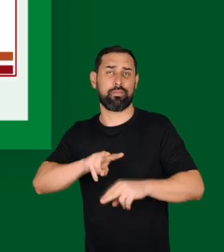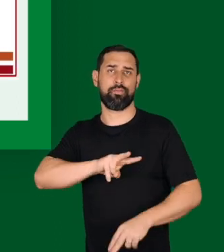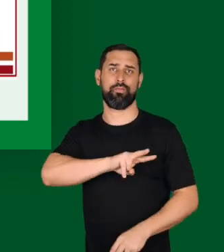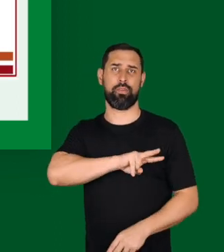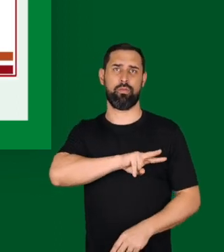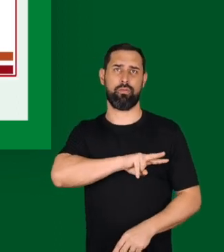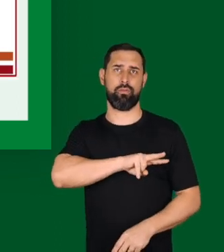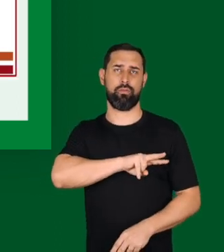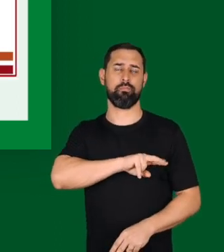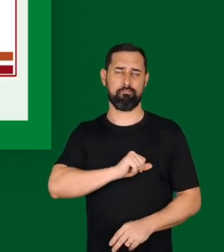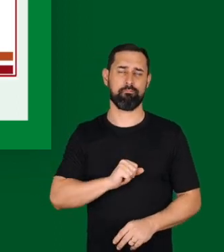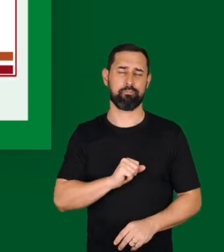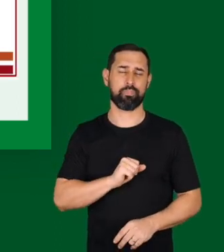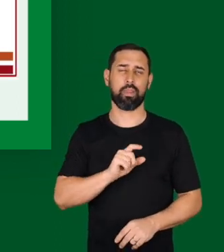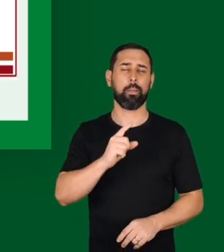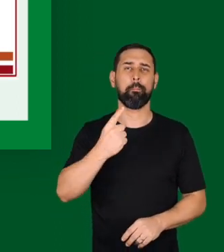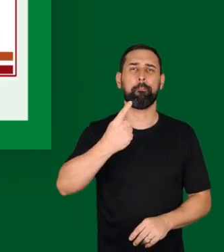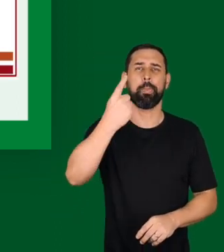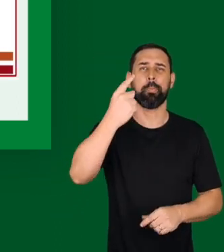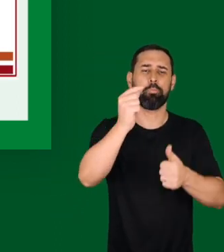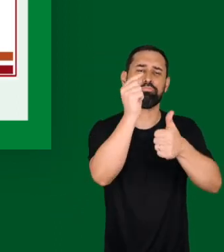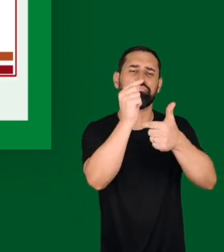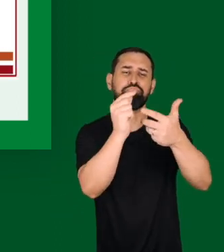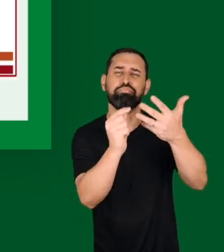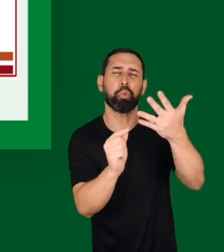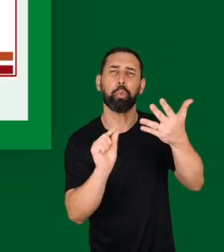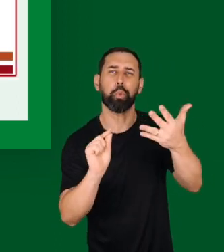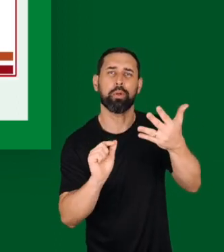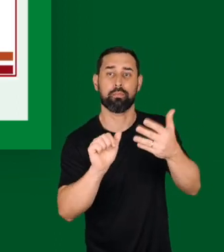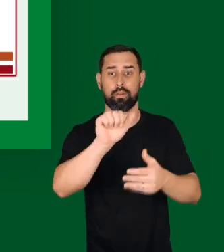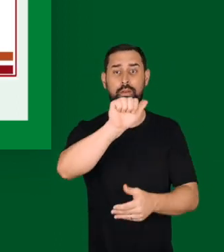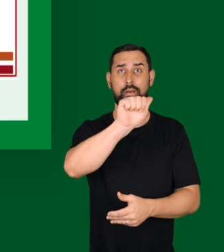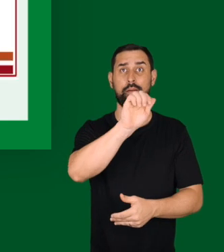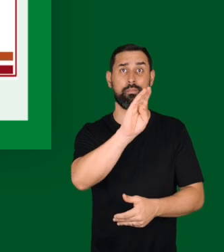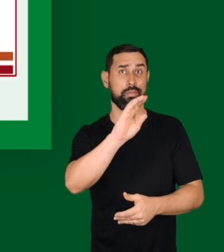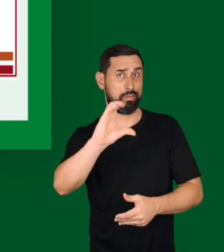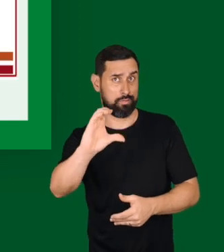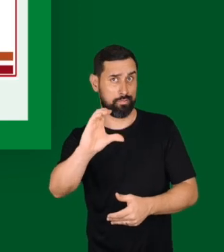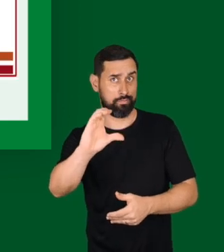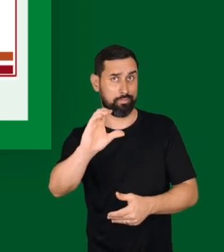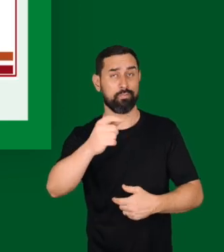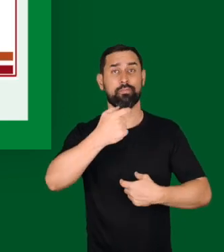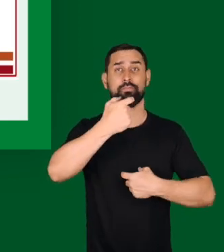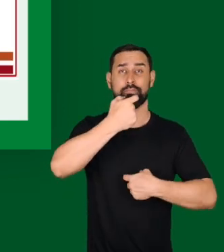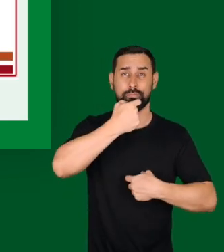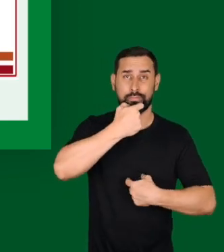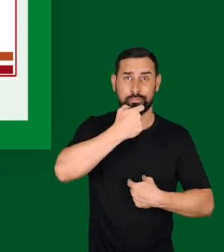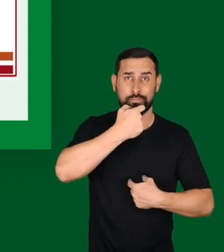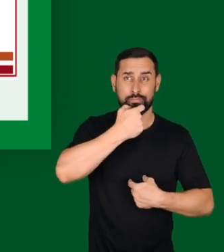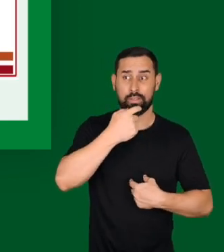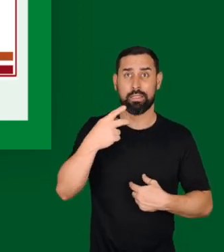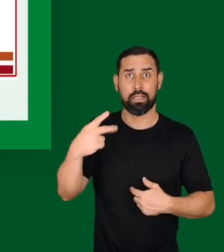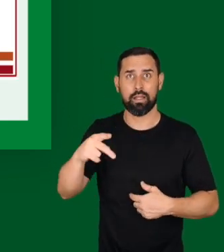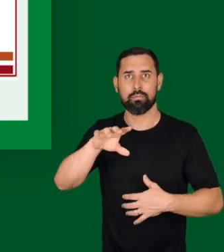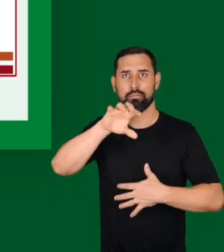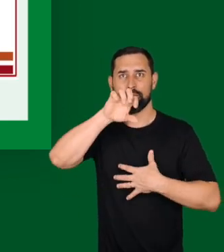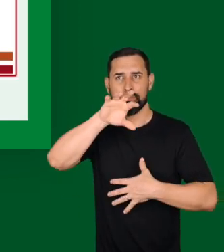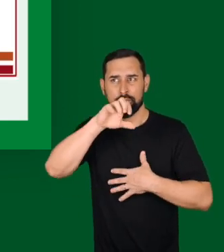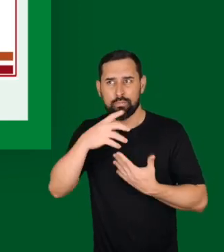geralmente ele tem origem ventricular. O que é que a gente faz primeiramente? A gente faz o ABC, via